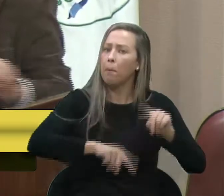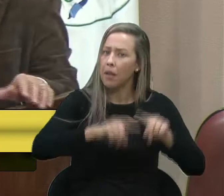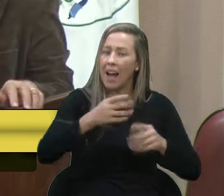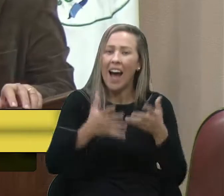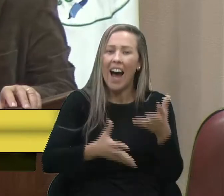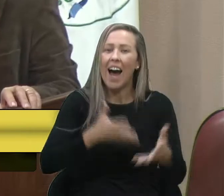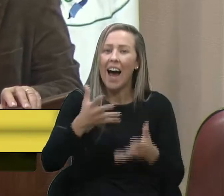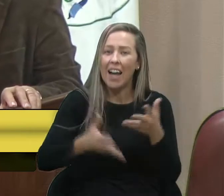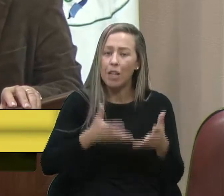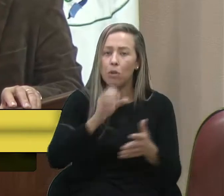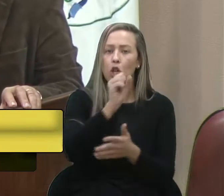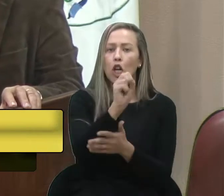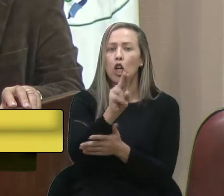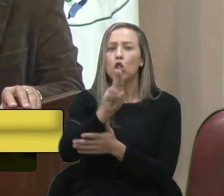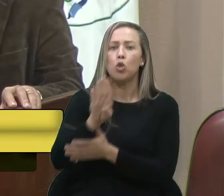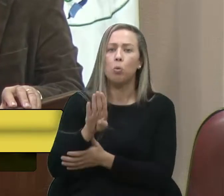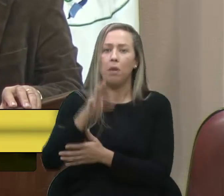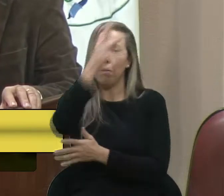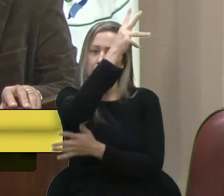nas subprefeituras.